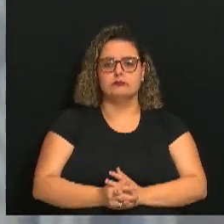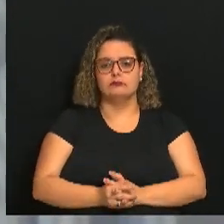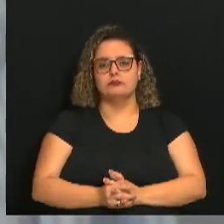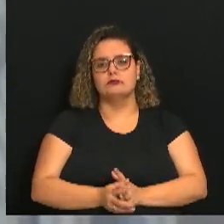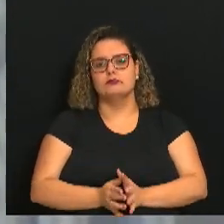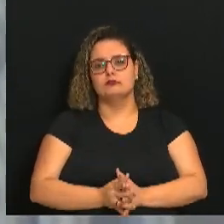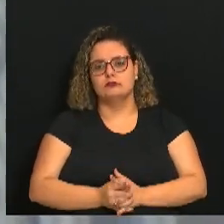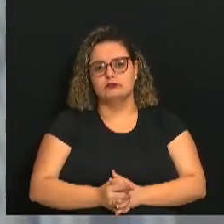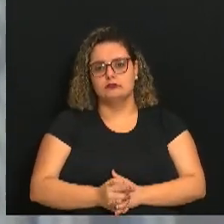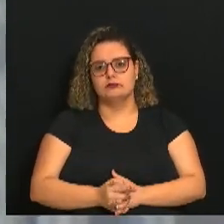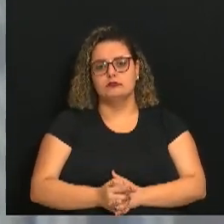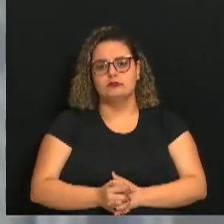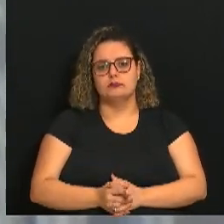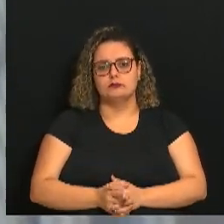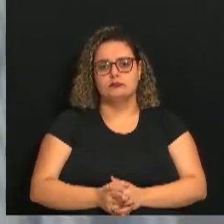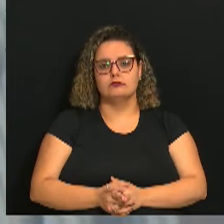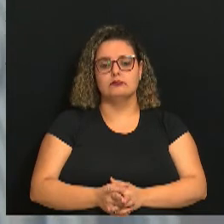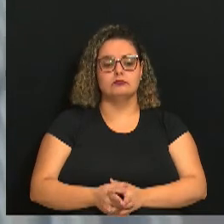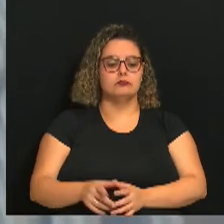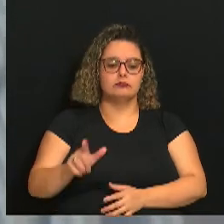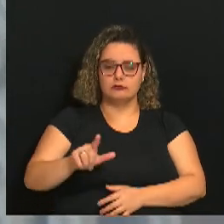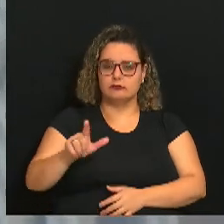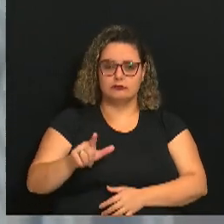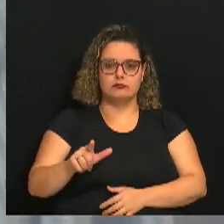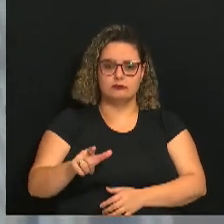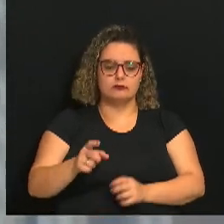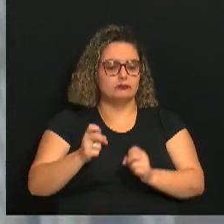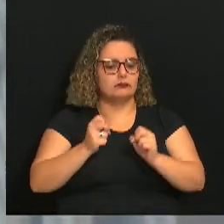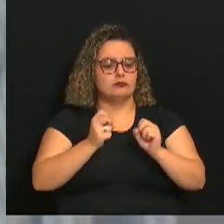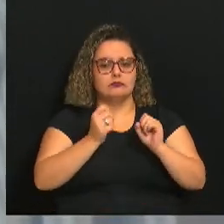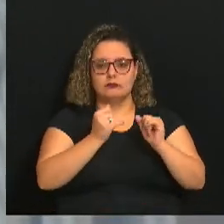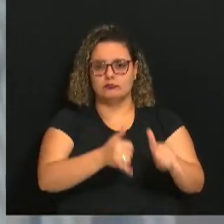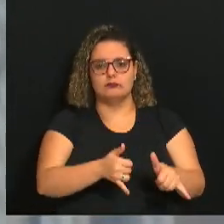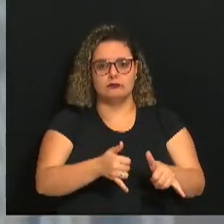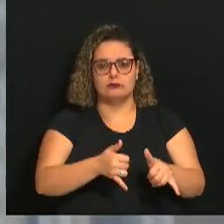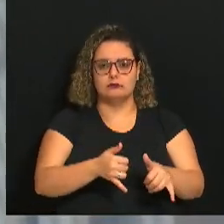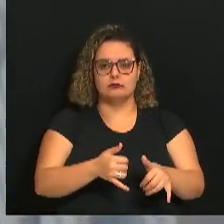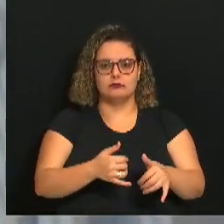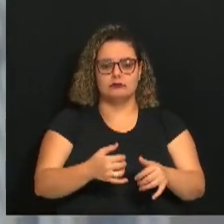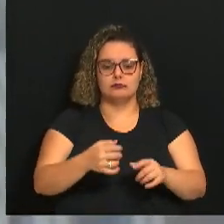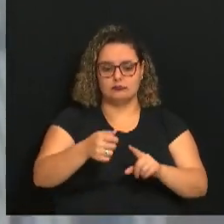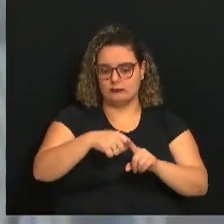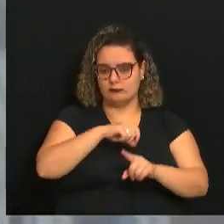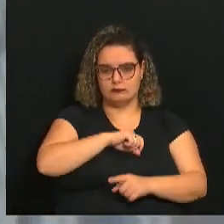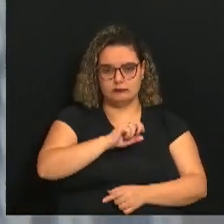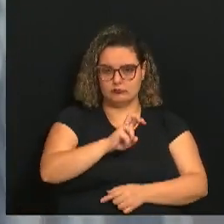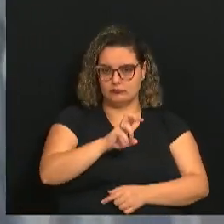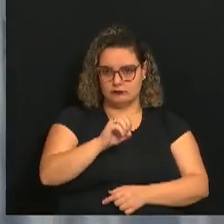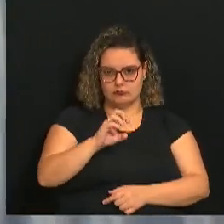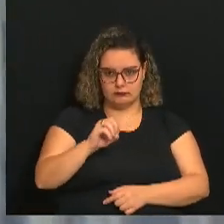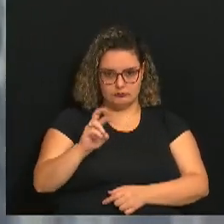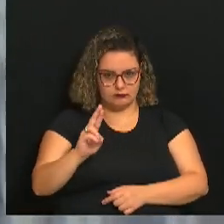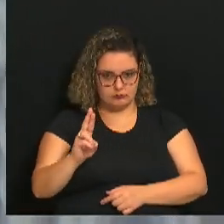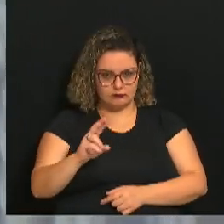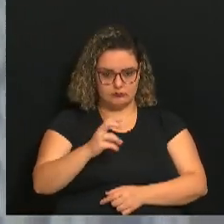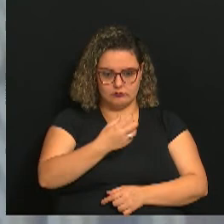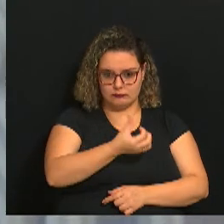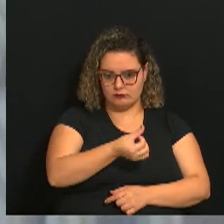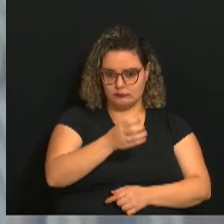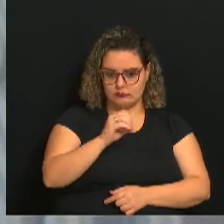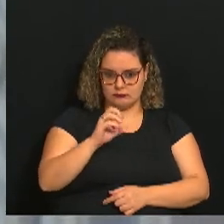evidente que tem muita descontinuidade. Porque uma pessoa que está recebendo R$500, R$600, gente, na primeira oportunidade que ela